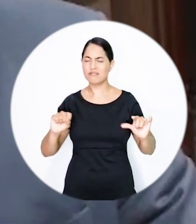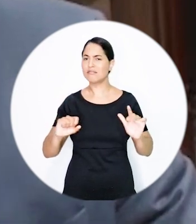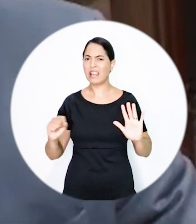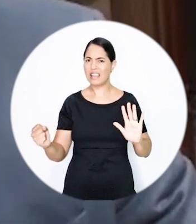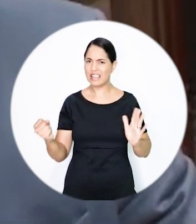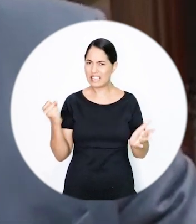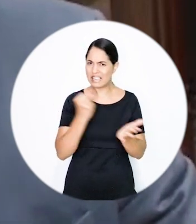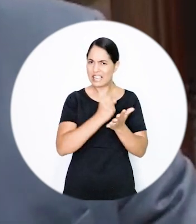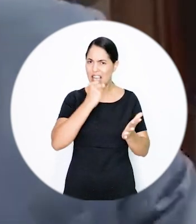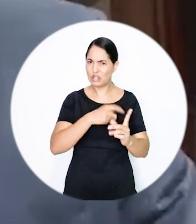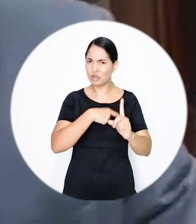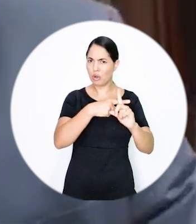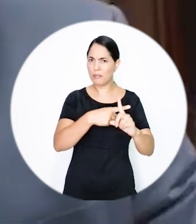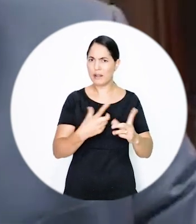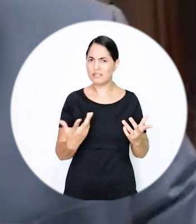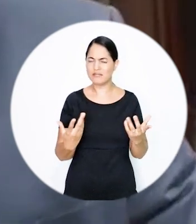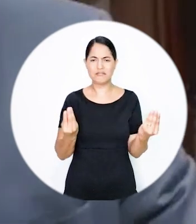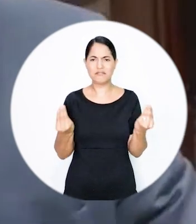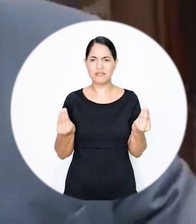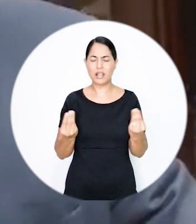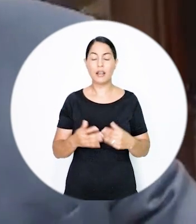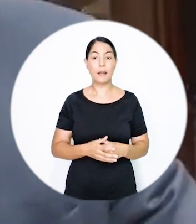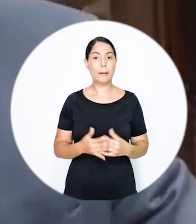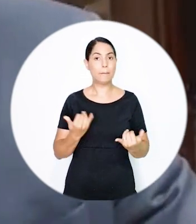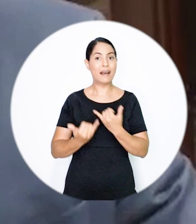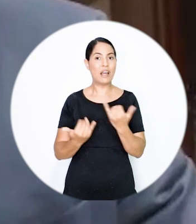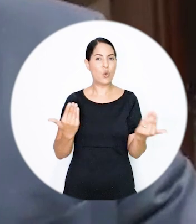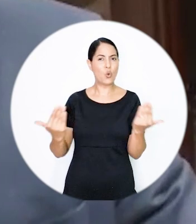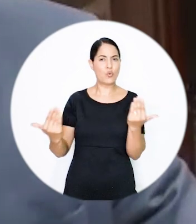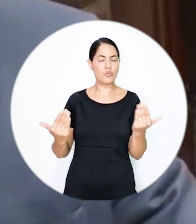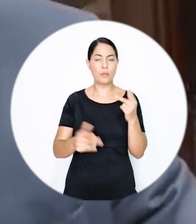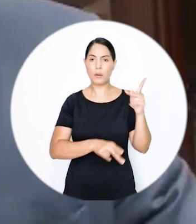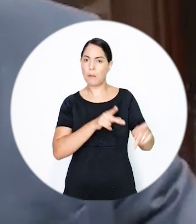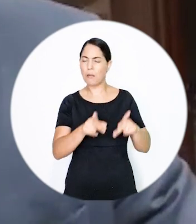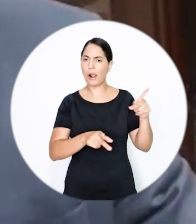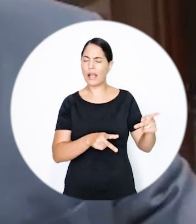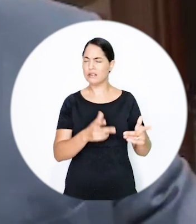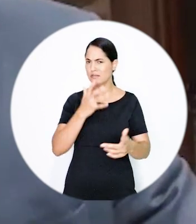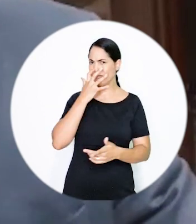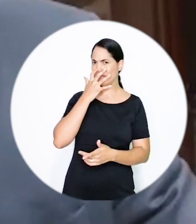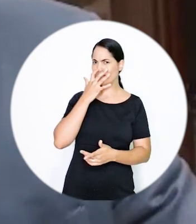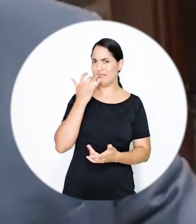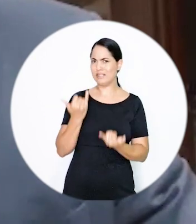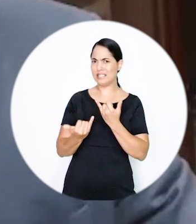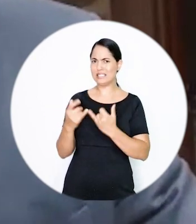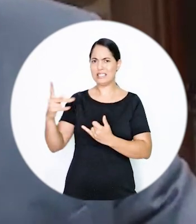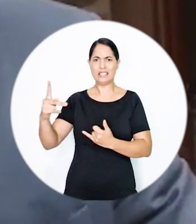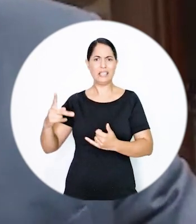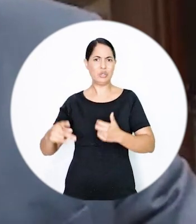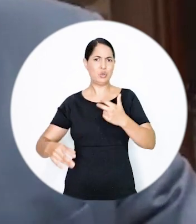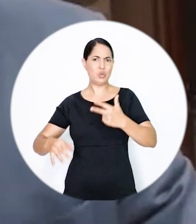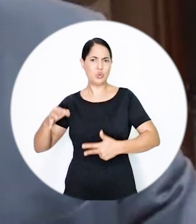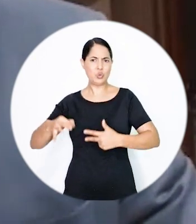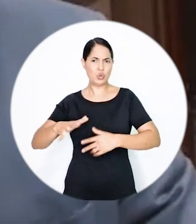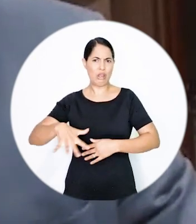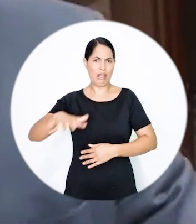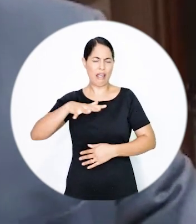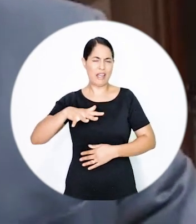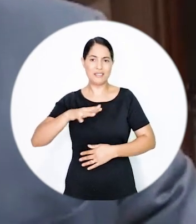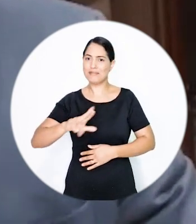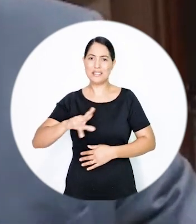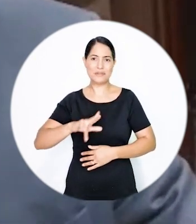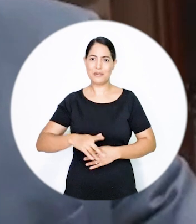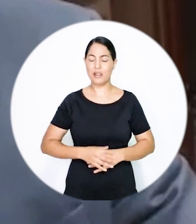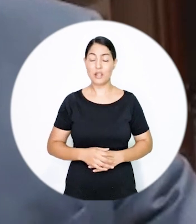tabelionato sem ser um tabelionato, e mais grave do que isso, oferece serviços jurídicos